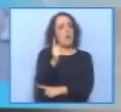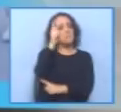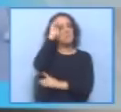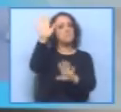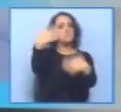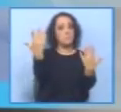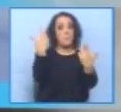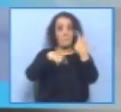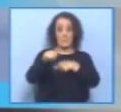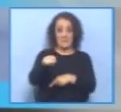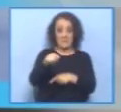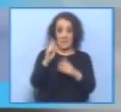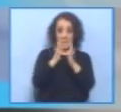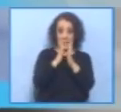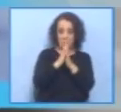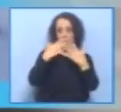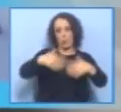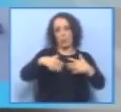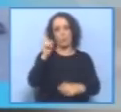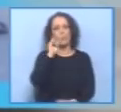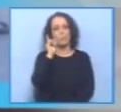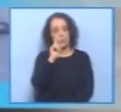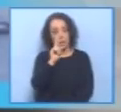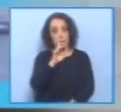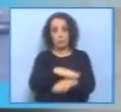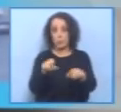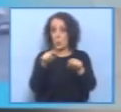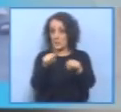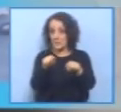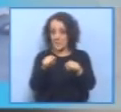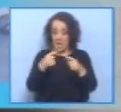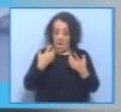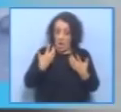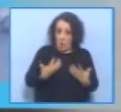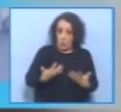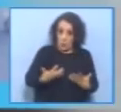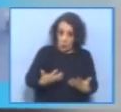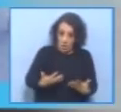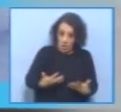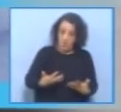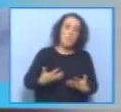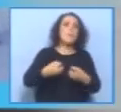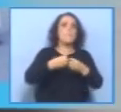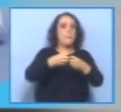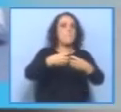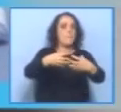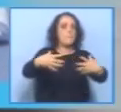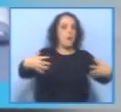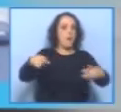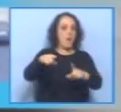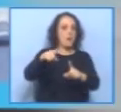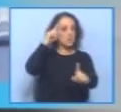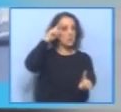tem este papel importante. E daí que hoje, cada vez mais, sentimos que o horizonte da catequese